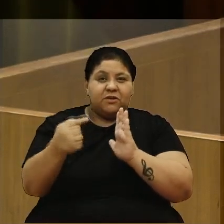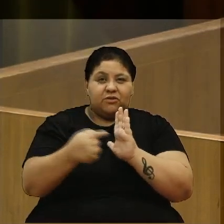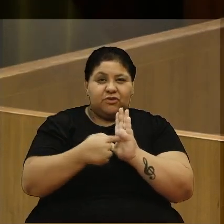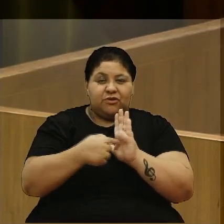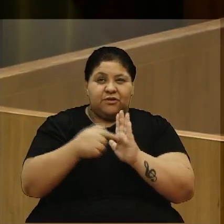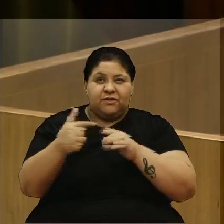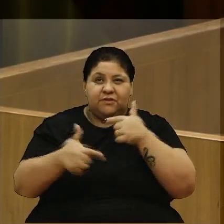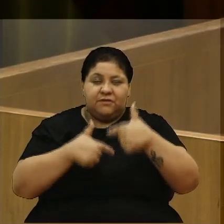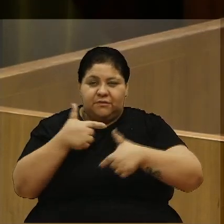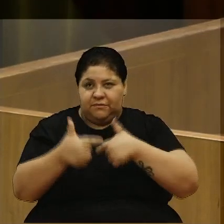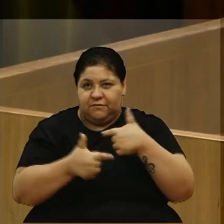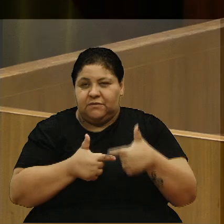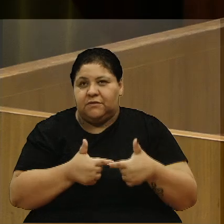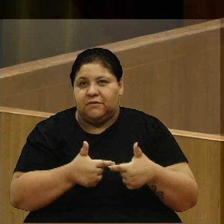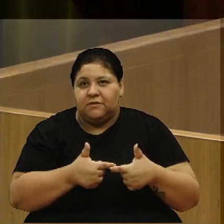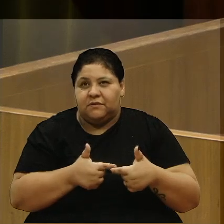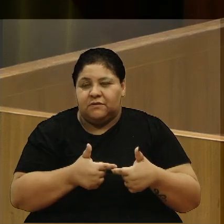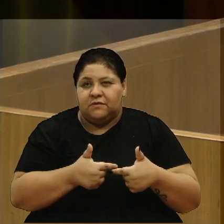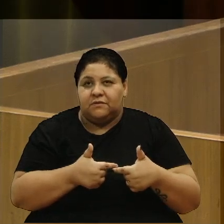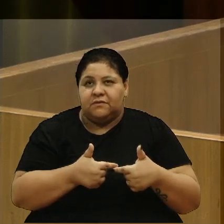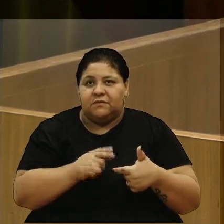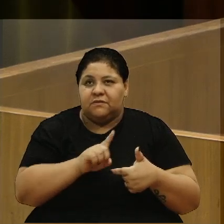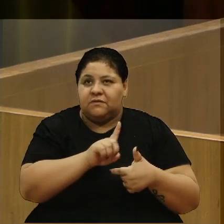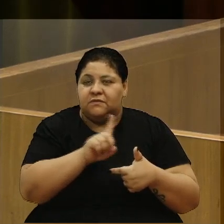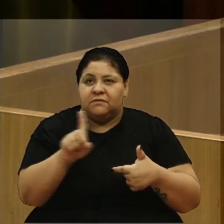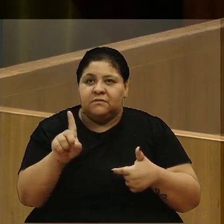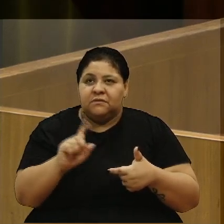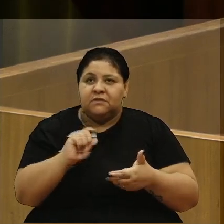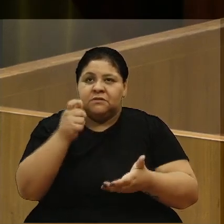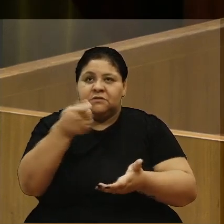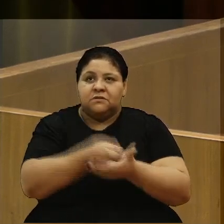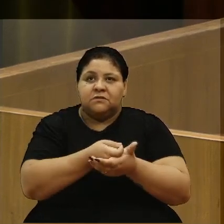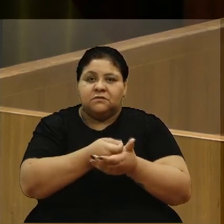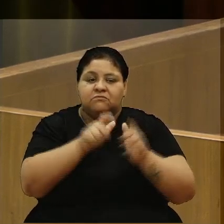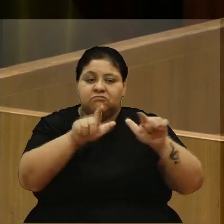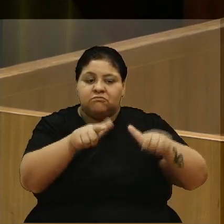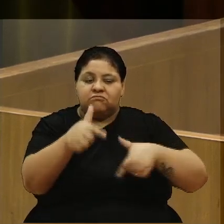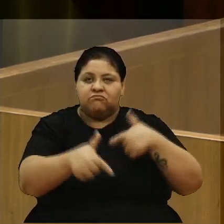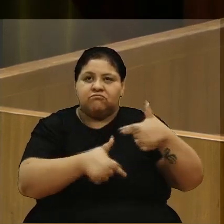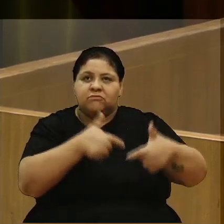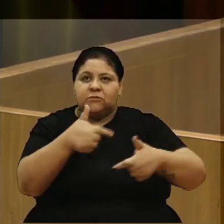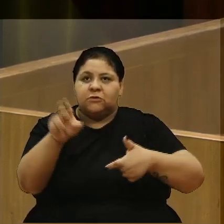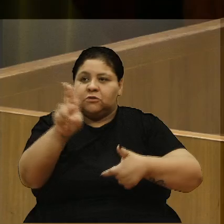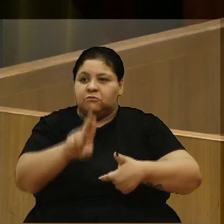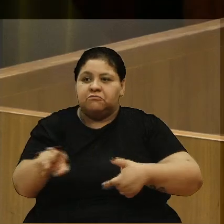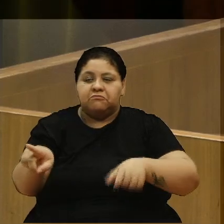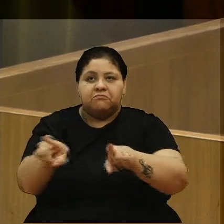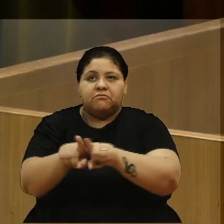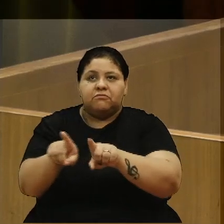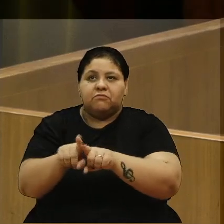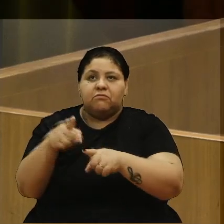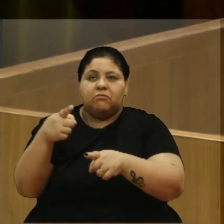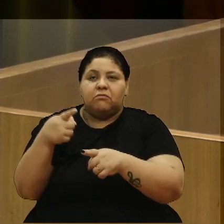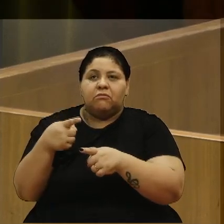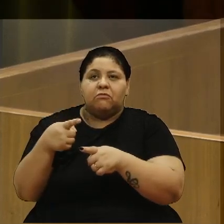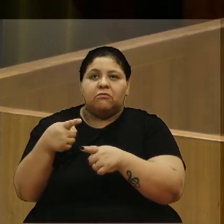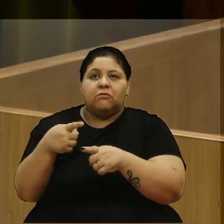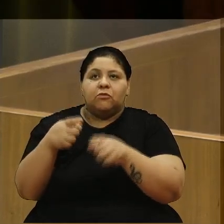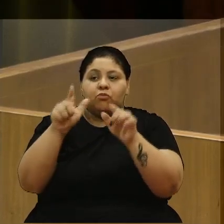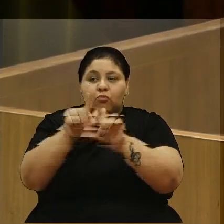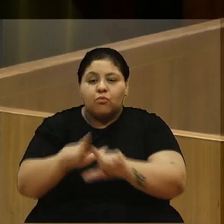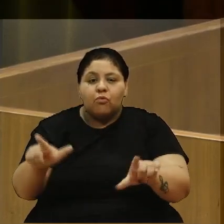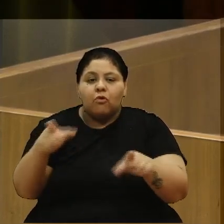de trabalhadores que não estão tendo seu espaço de trabalho, né, e os usuários também não, por consequência,